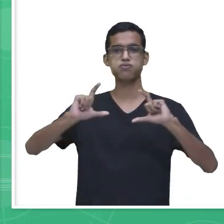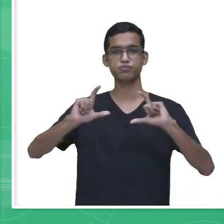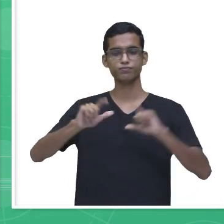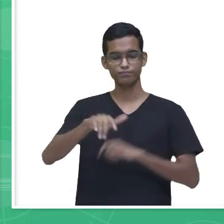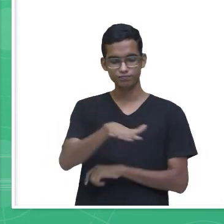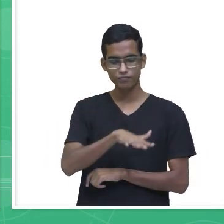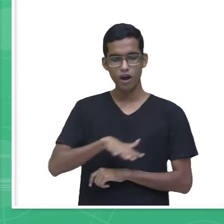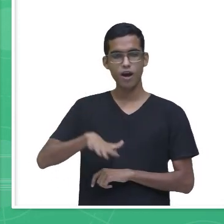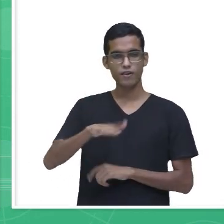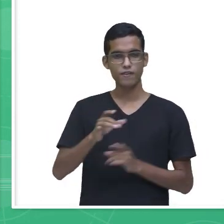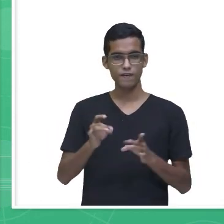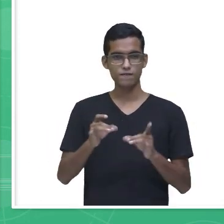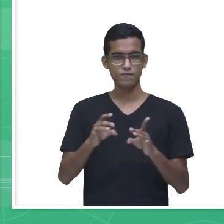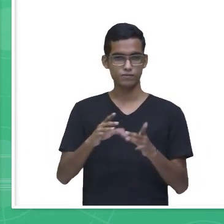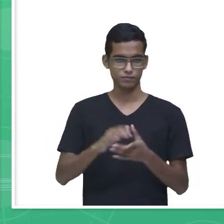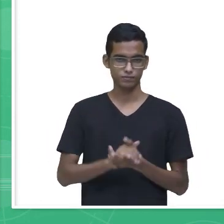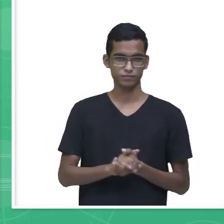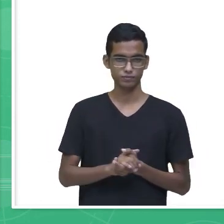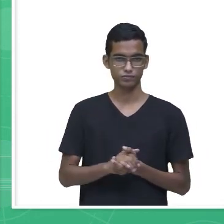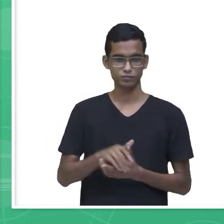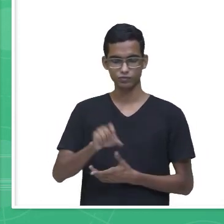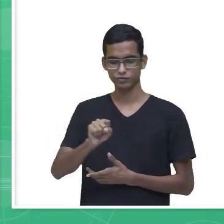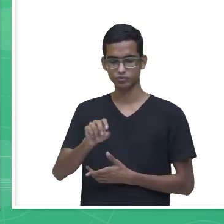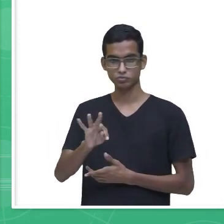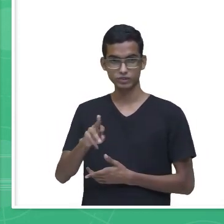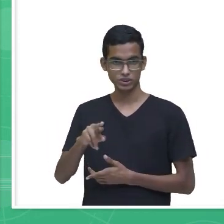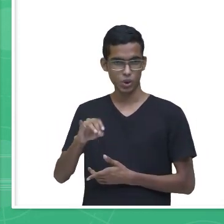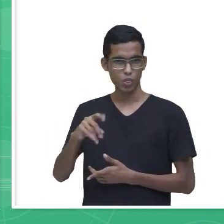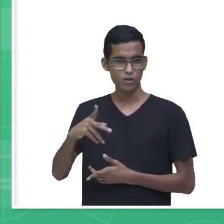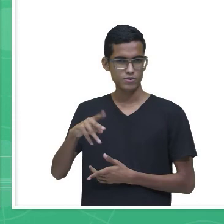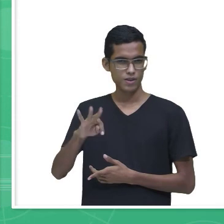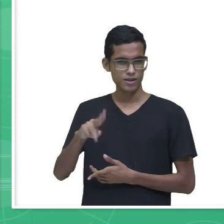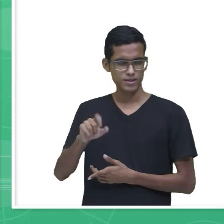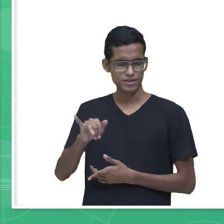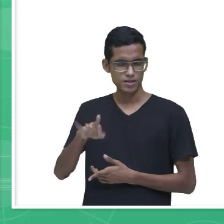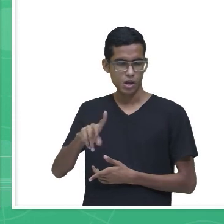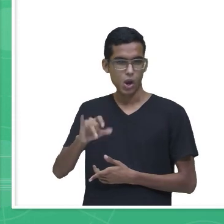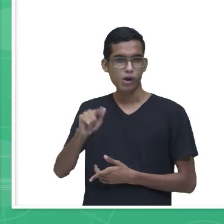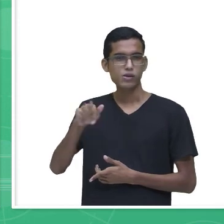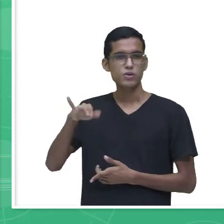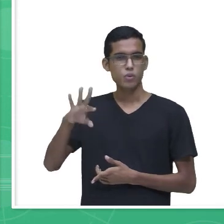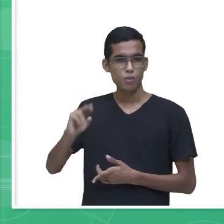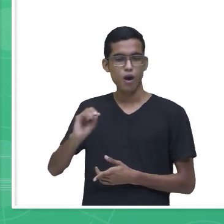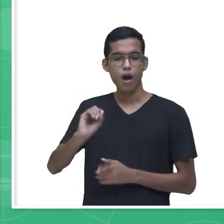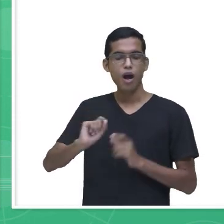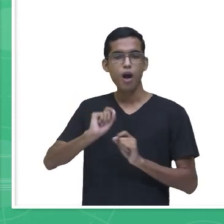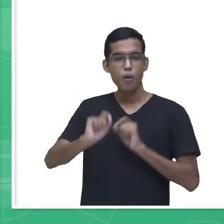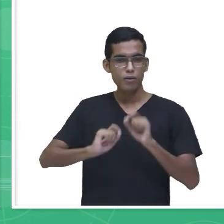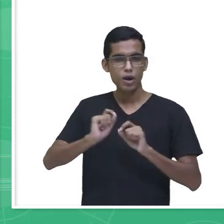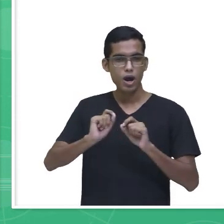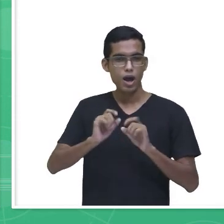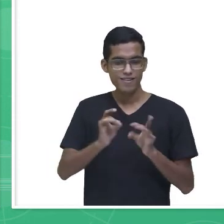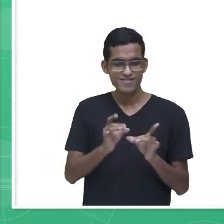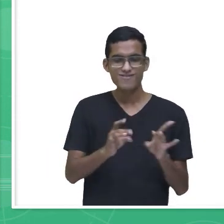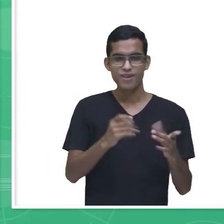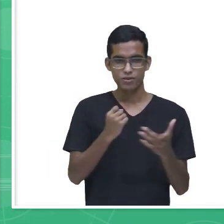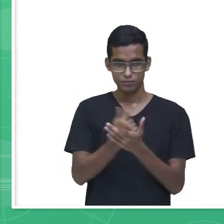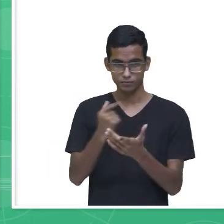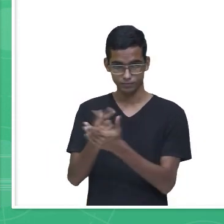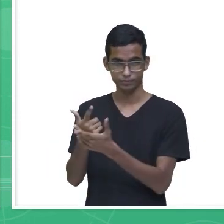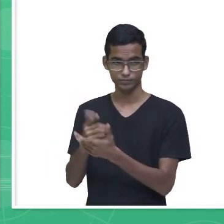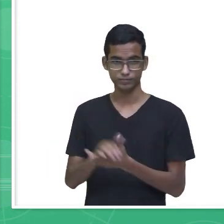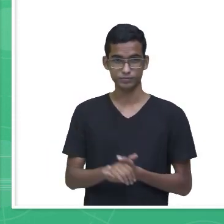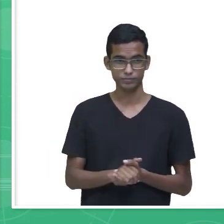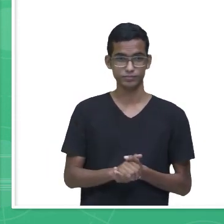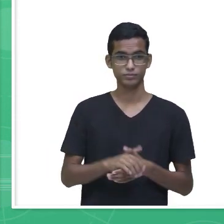olha lá no comentário, setor terciário é o que mais emprega mão de obra, assim como a indústria, que faz parte do setor secundário. A